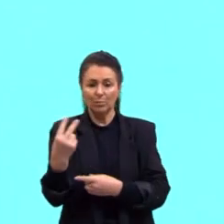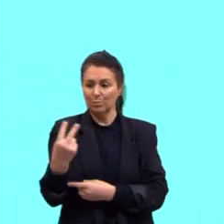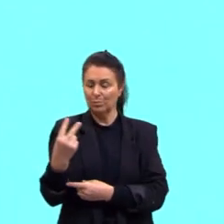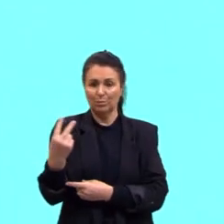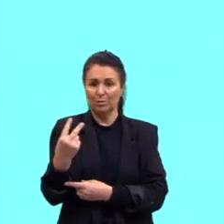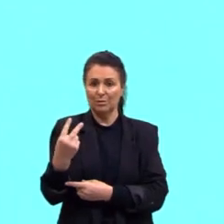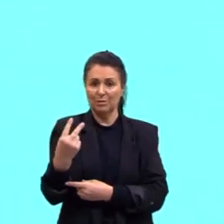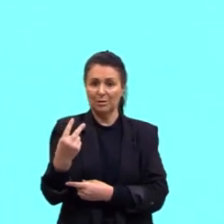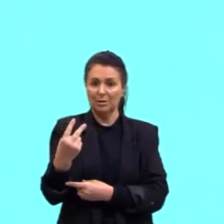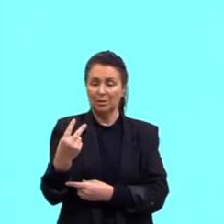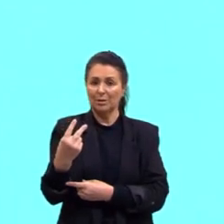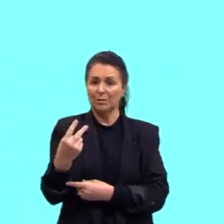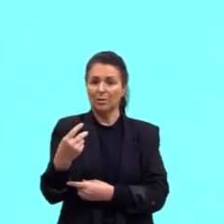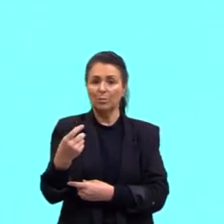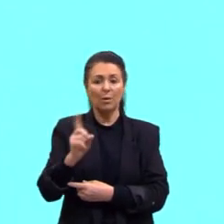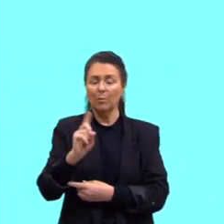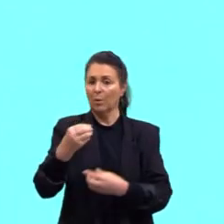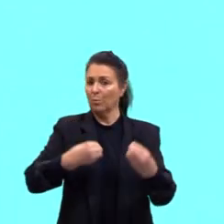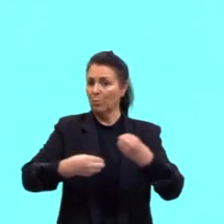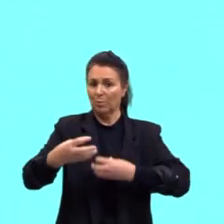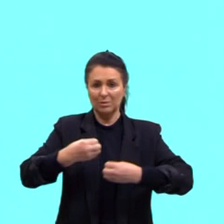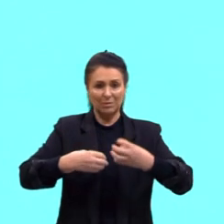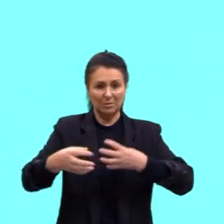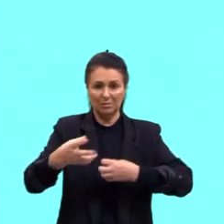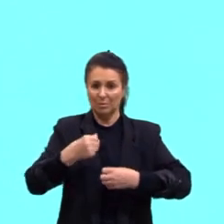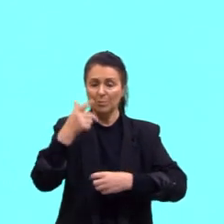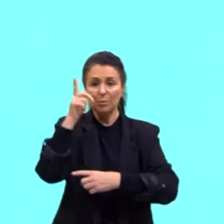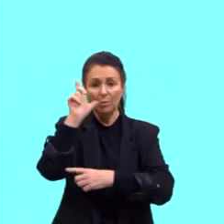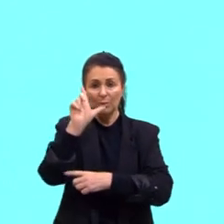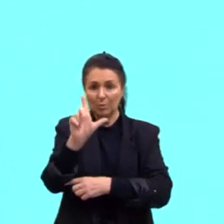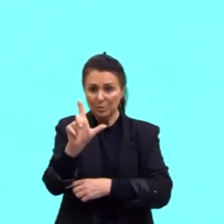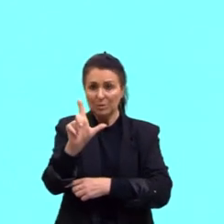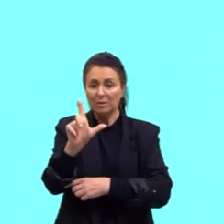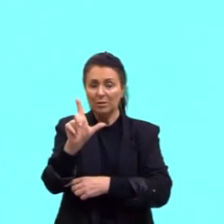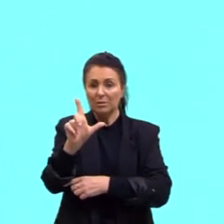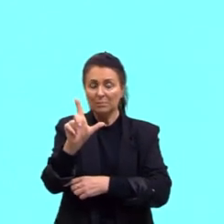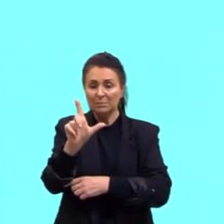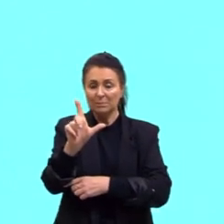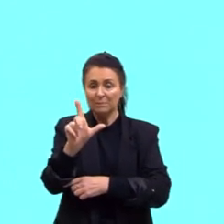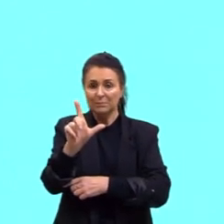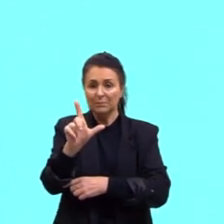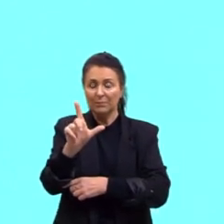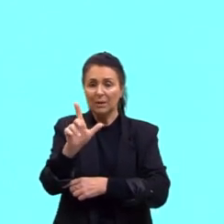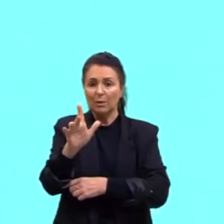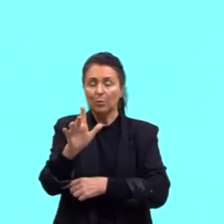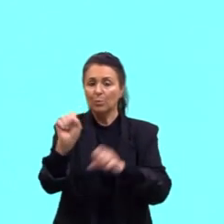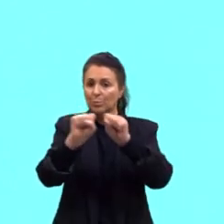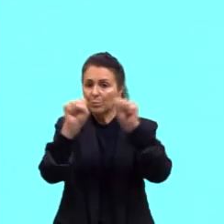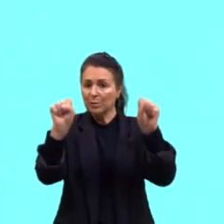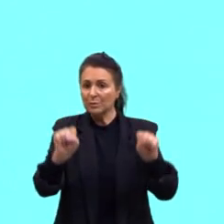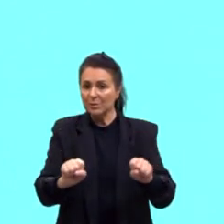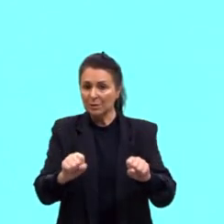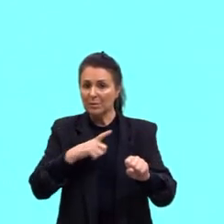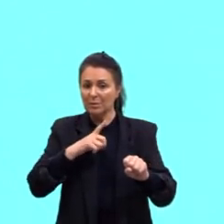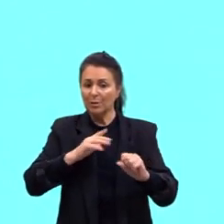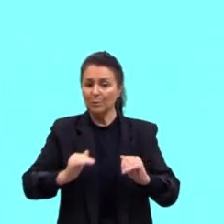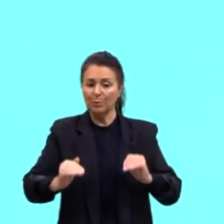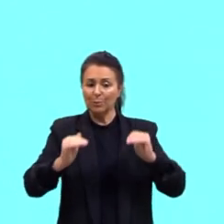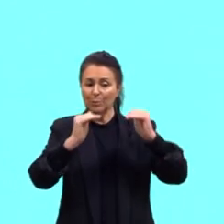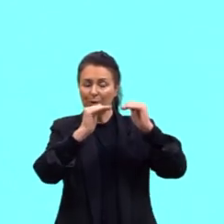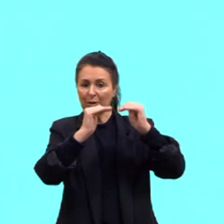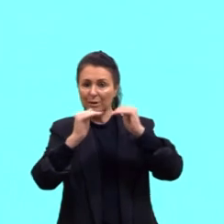Então não vai ser um momento de concentração por exemplo para eu conseguir entender o meu o sistema por um equilíbrio a